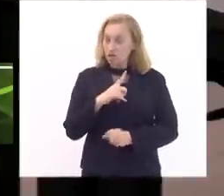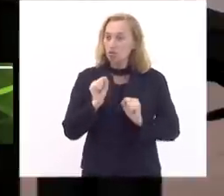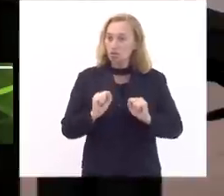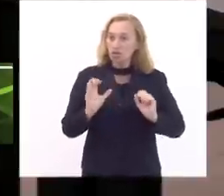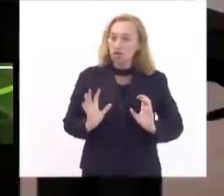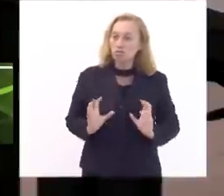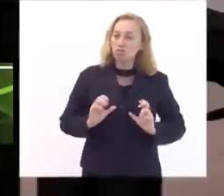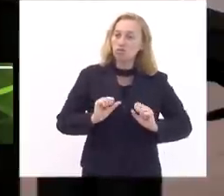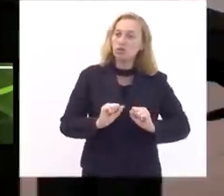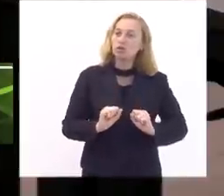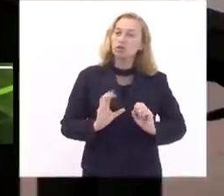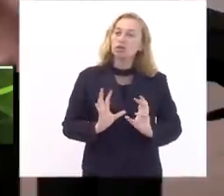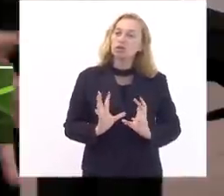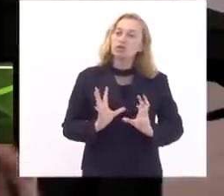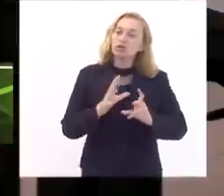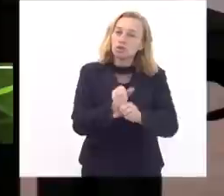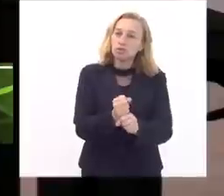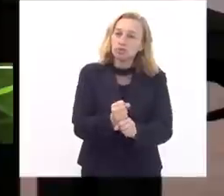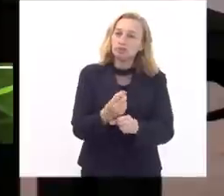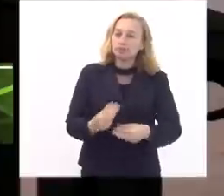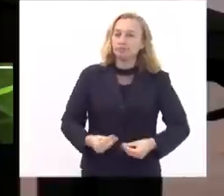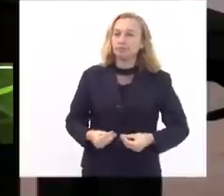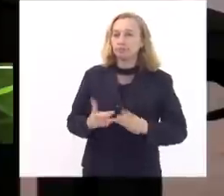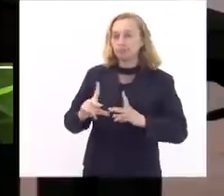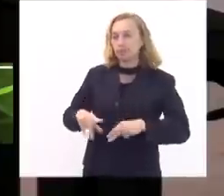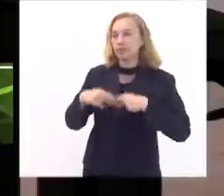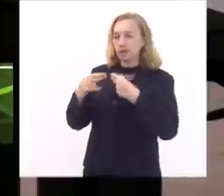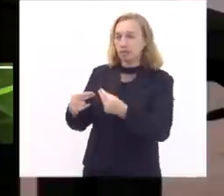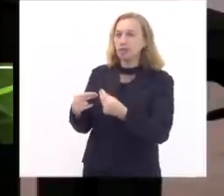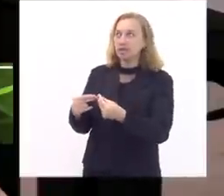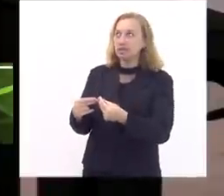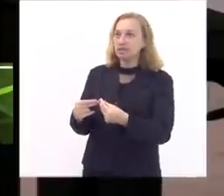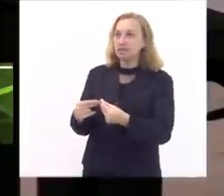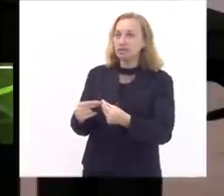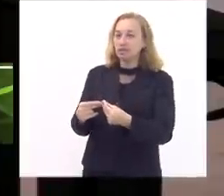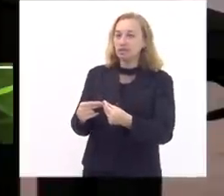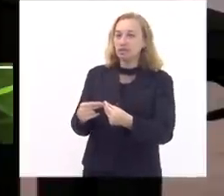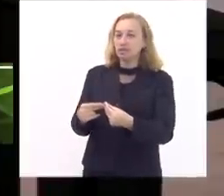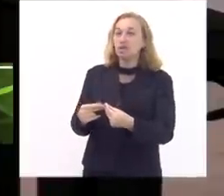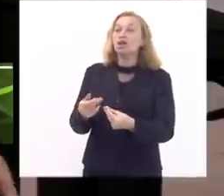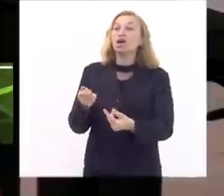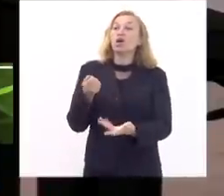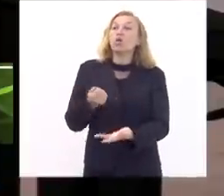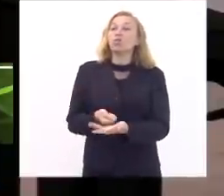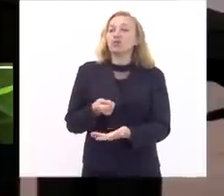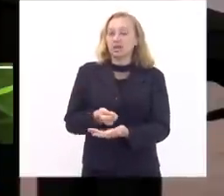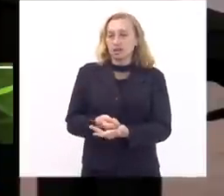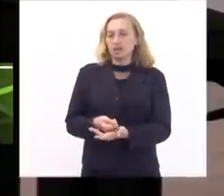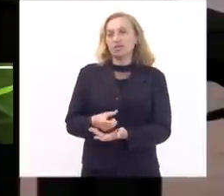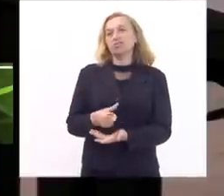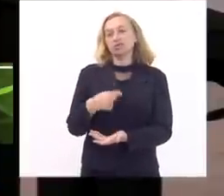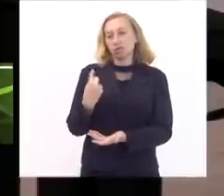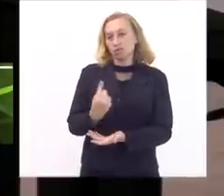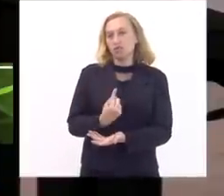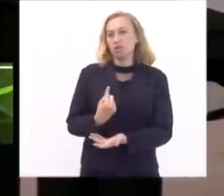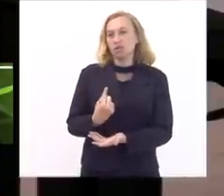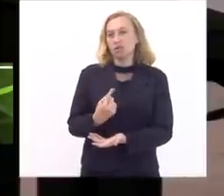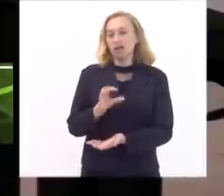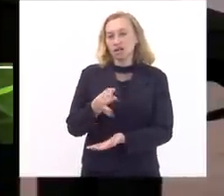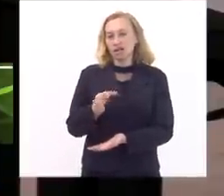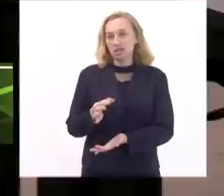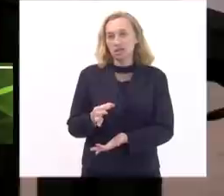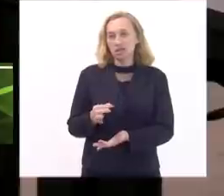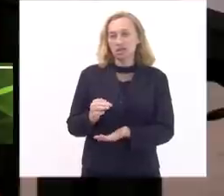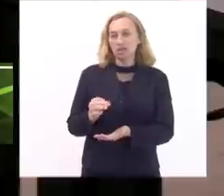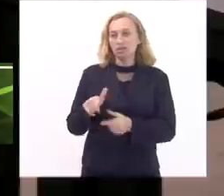somar esforços para dar de presente, não é nem de presente, né? É dar como obrigação, né, a garantia do emprego